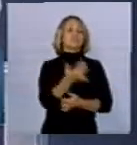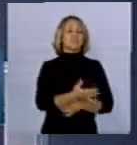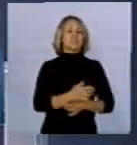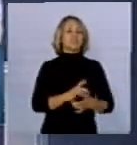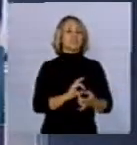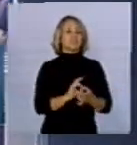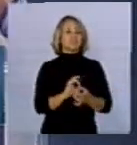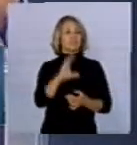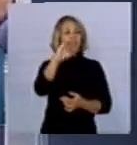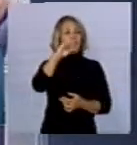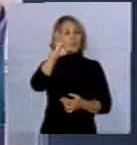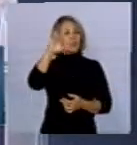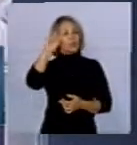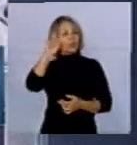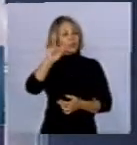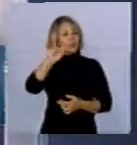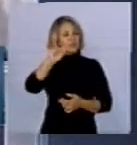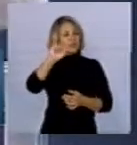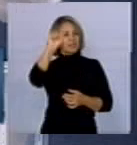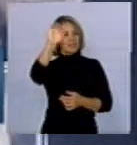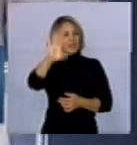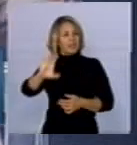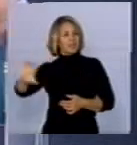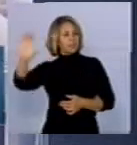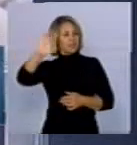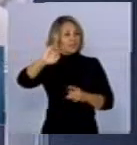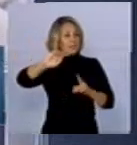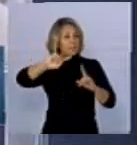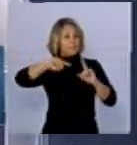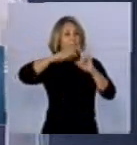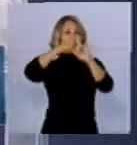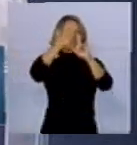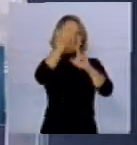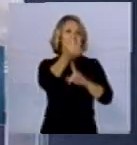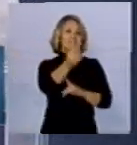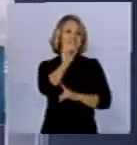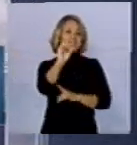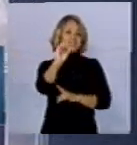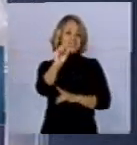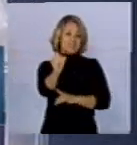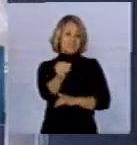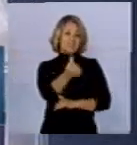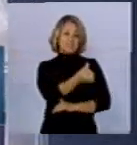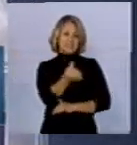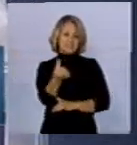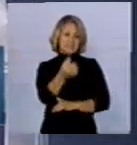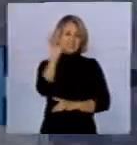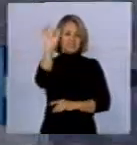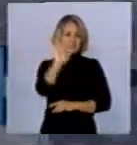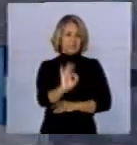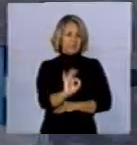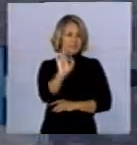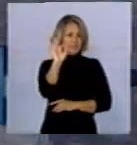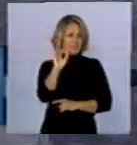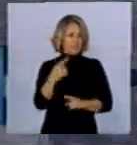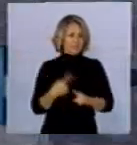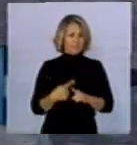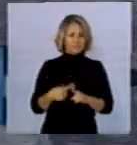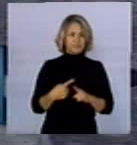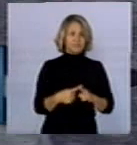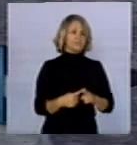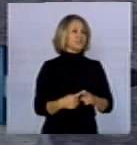tá acima dos 60% a média tá em 66% por